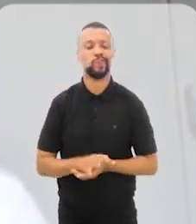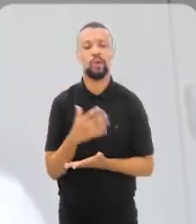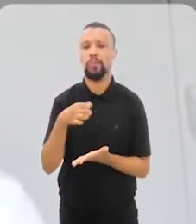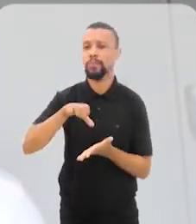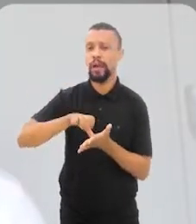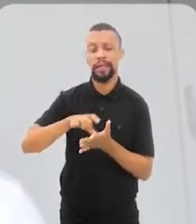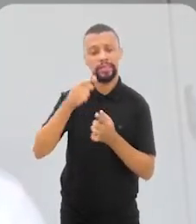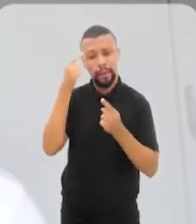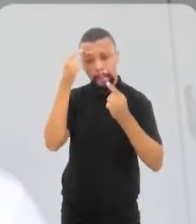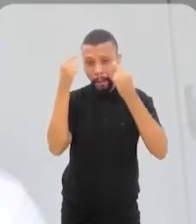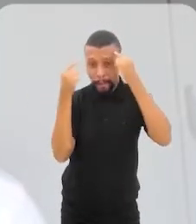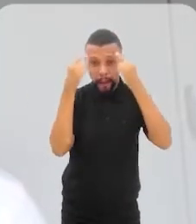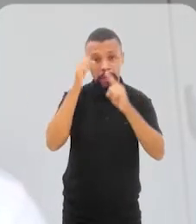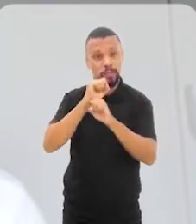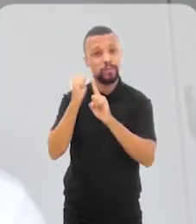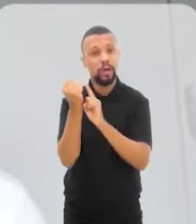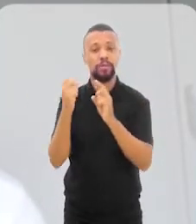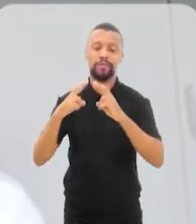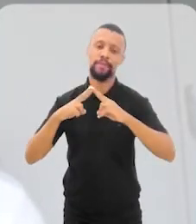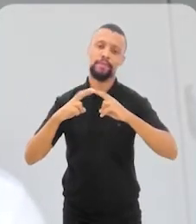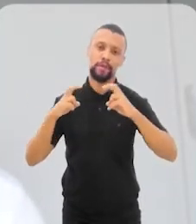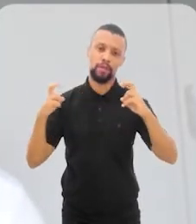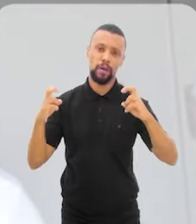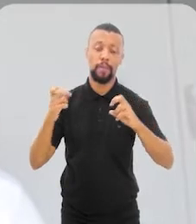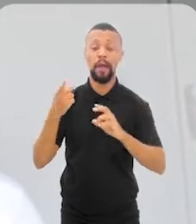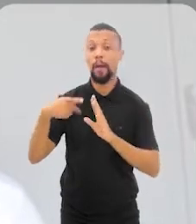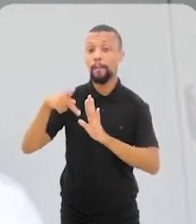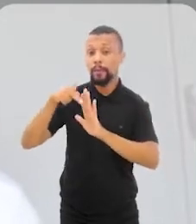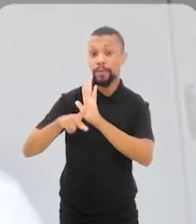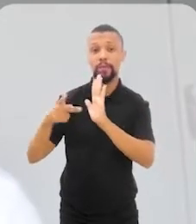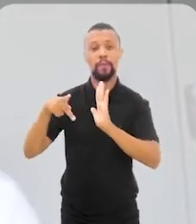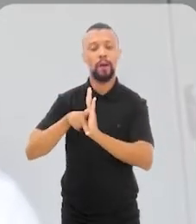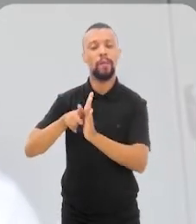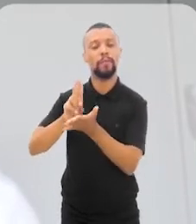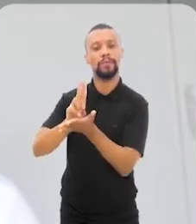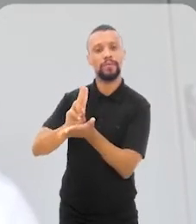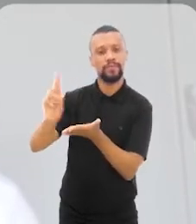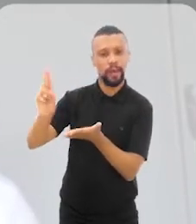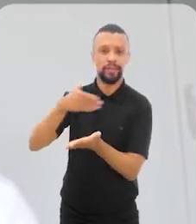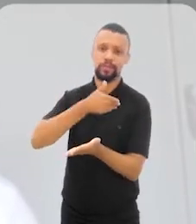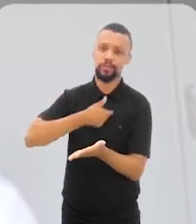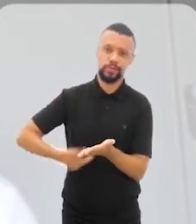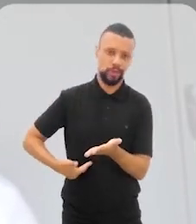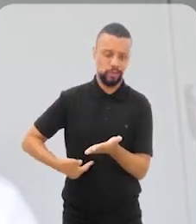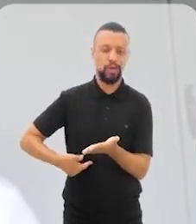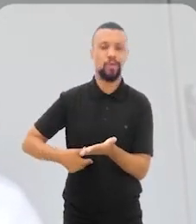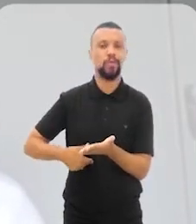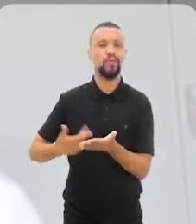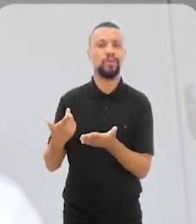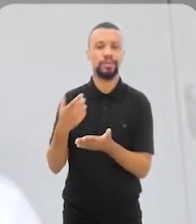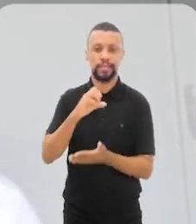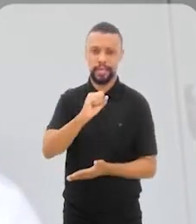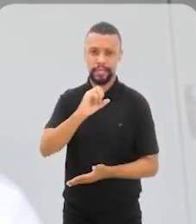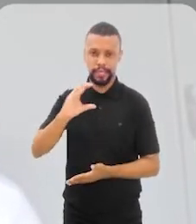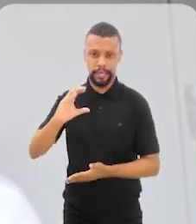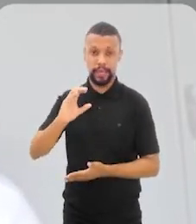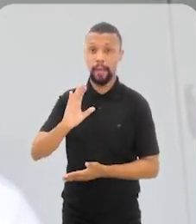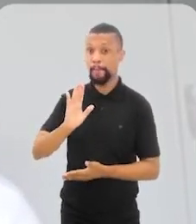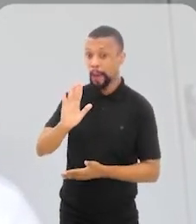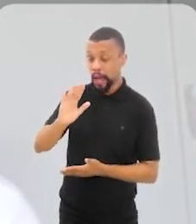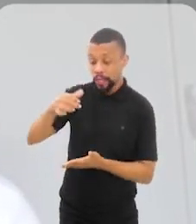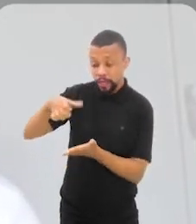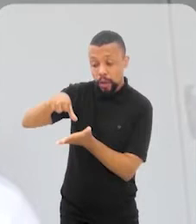de Inovação Social de Florianópolis, ele é, sobretudo, um projeto da Universidade do Estado de Santa Catarina, mas